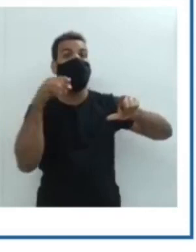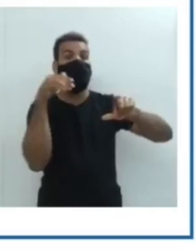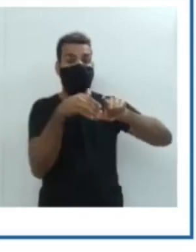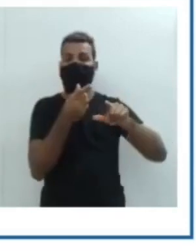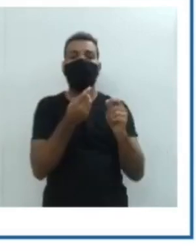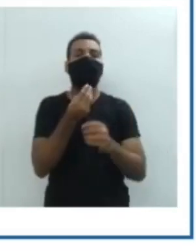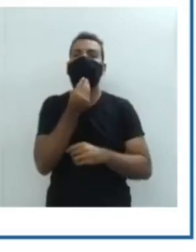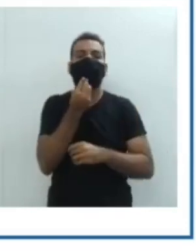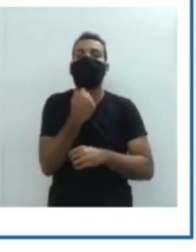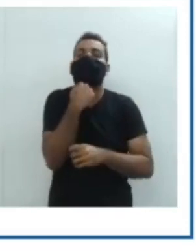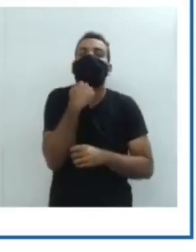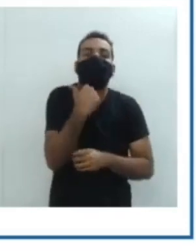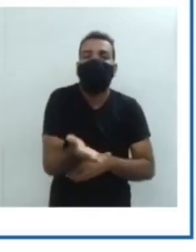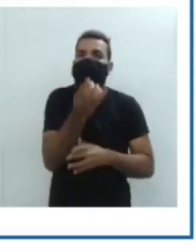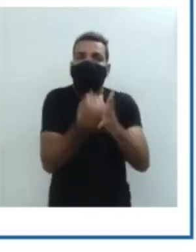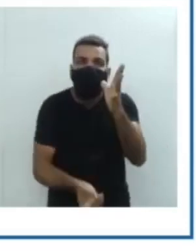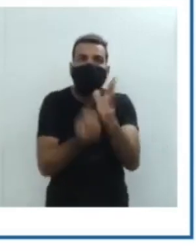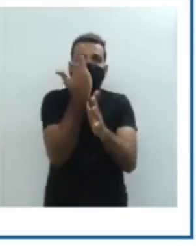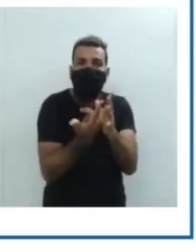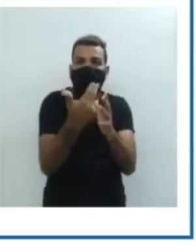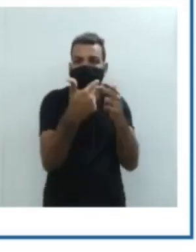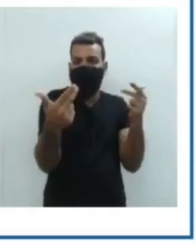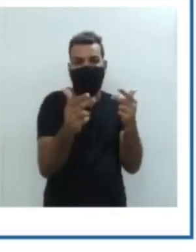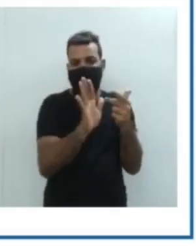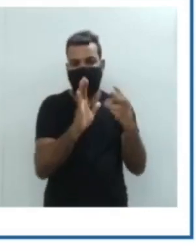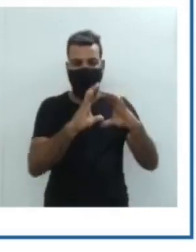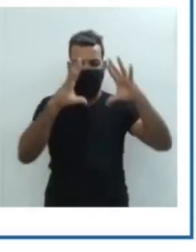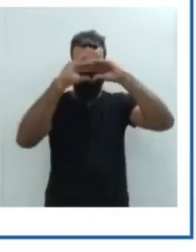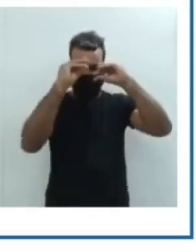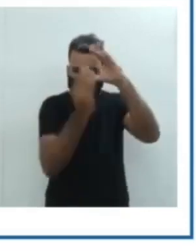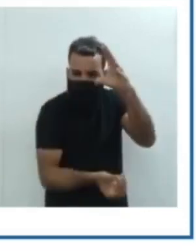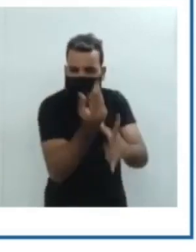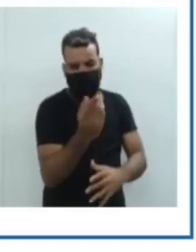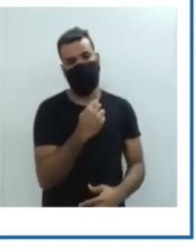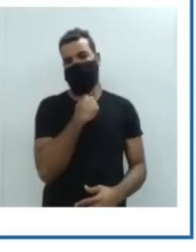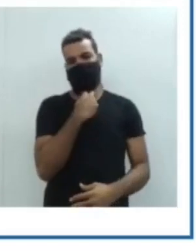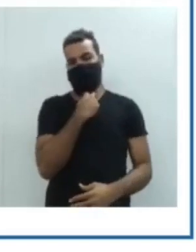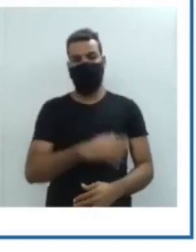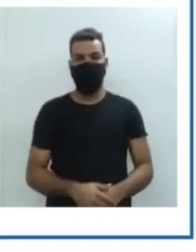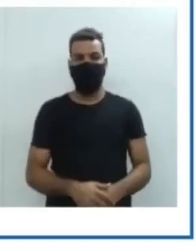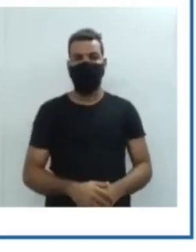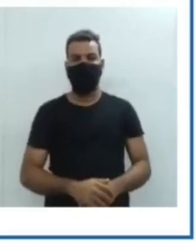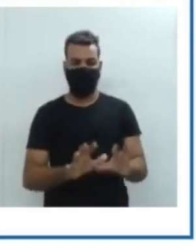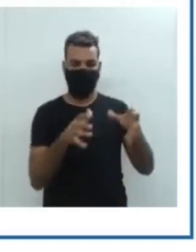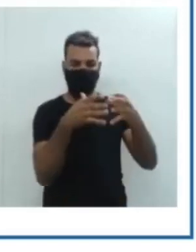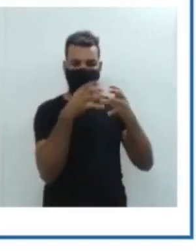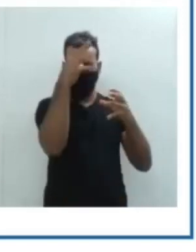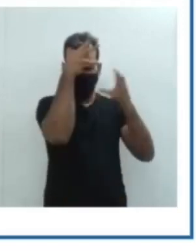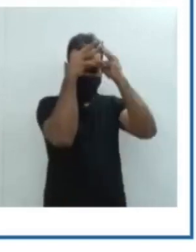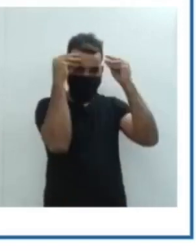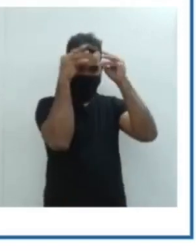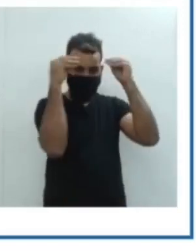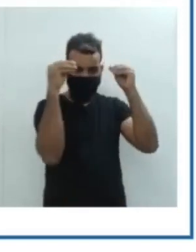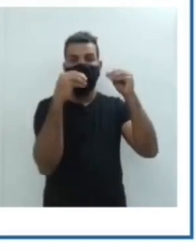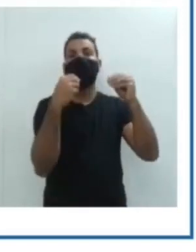instanciada ou seja não pode ser criado objetos a partir de uma classe abstrata a classe abstrata ela precisa ser